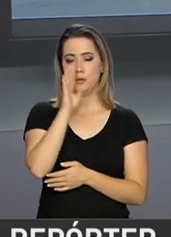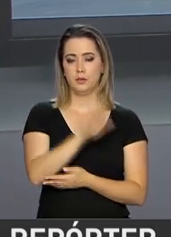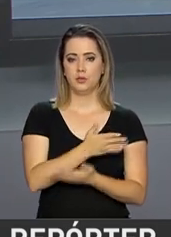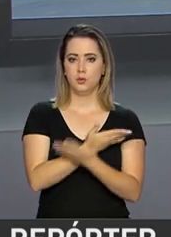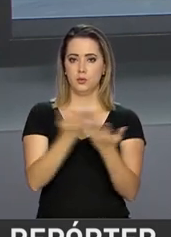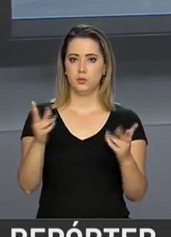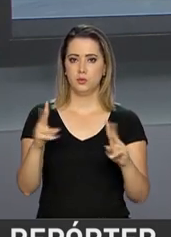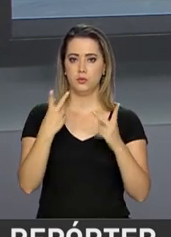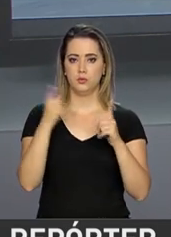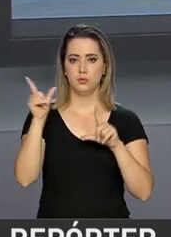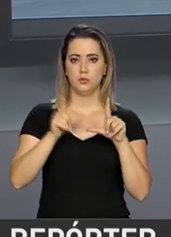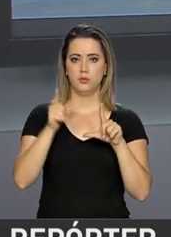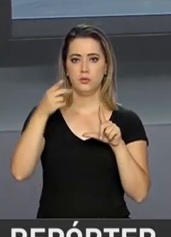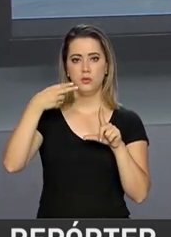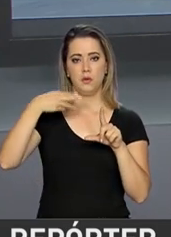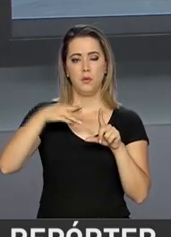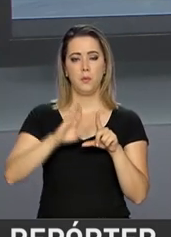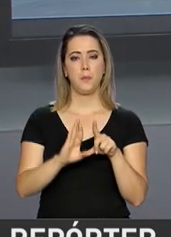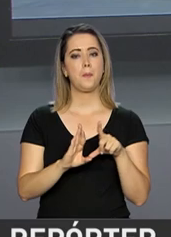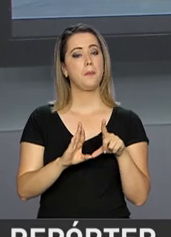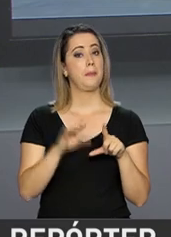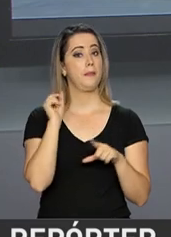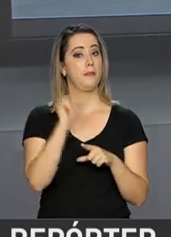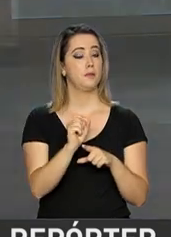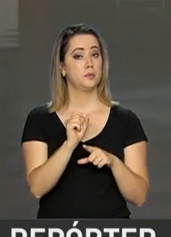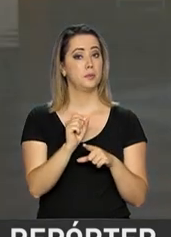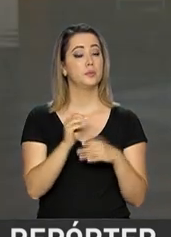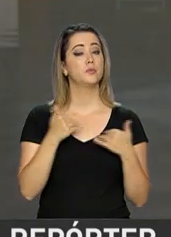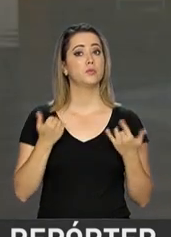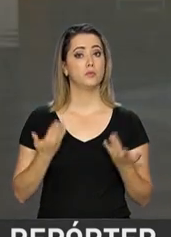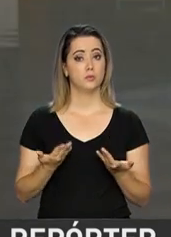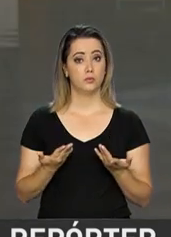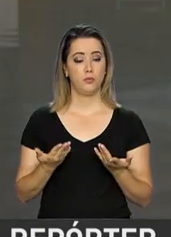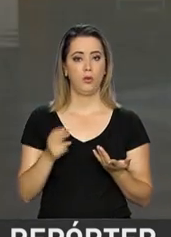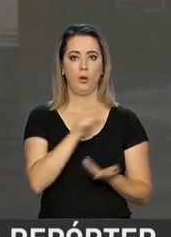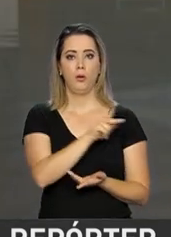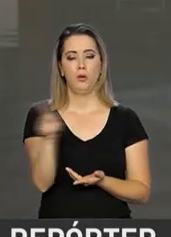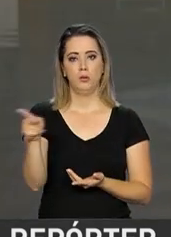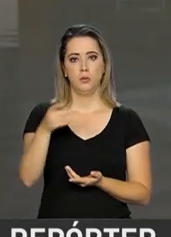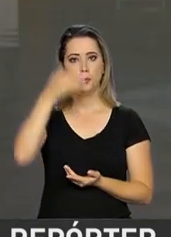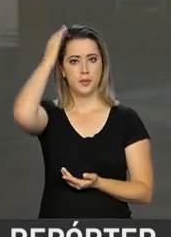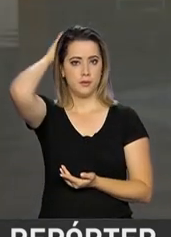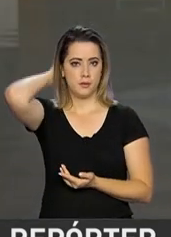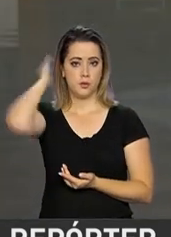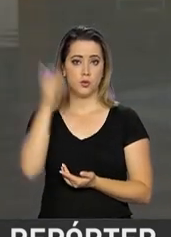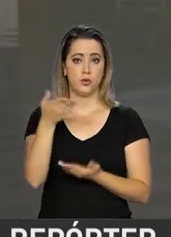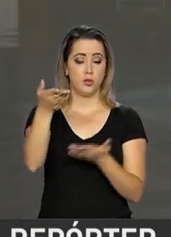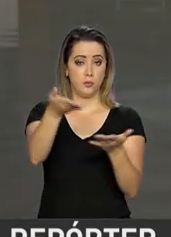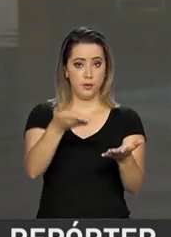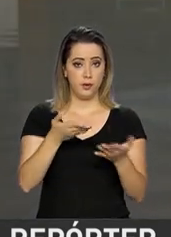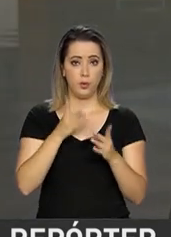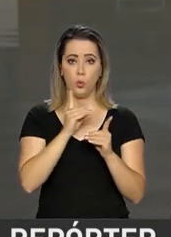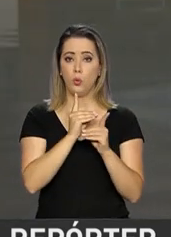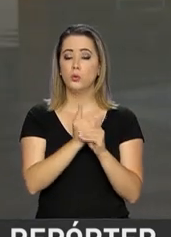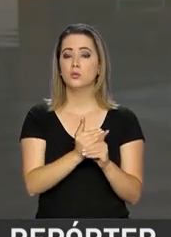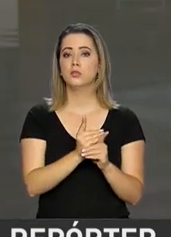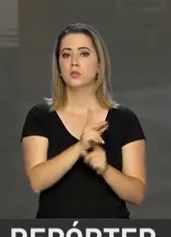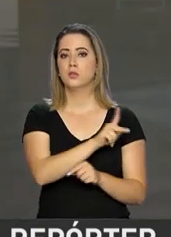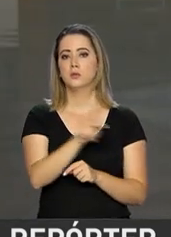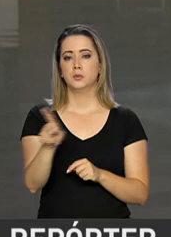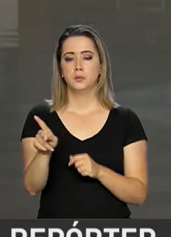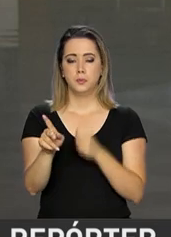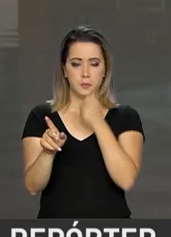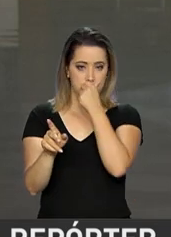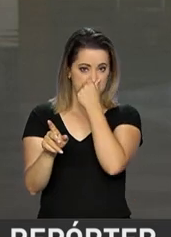tarde boa tarde a todos que nos assistem na tv nbr o roberto presidente michel temer e vai receber o presidente do paraguai horacio